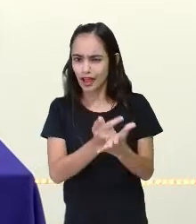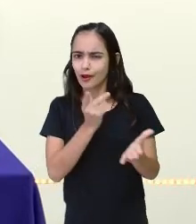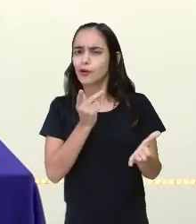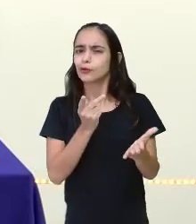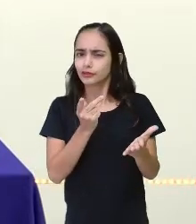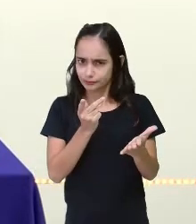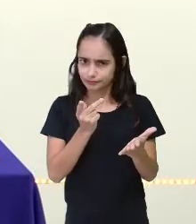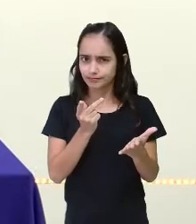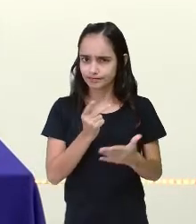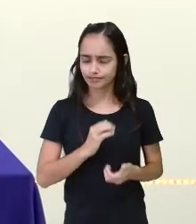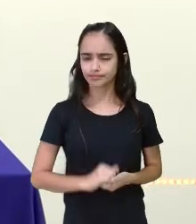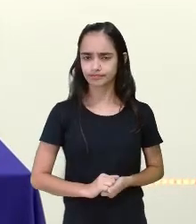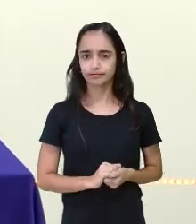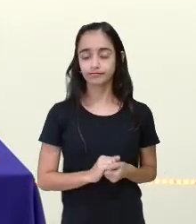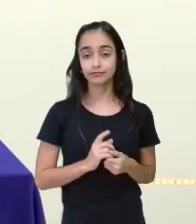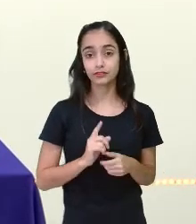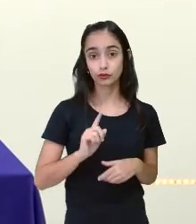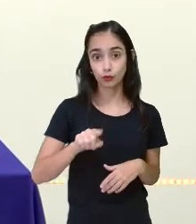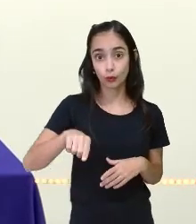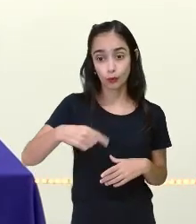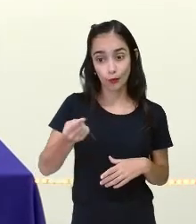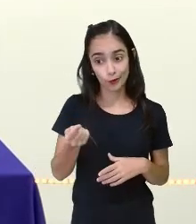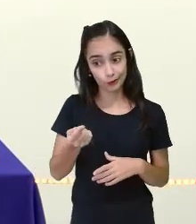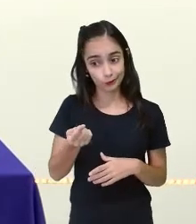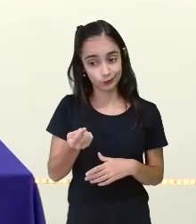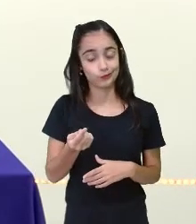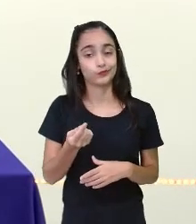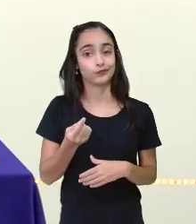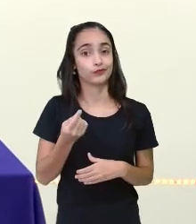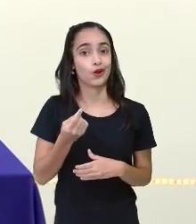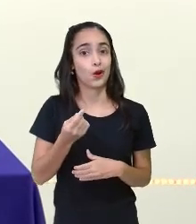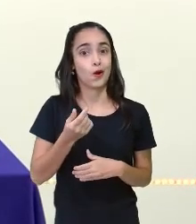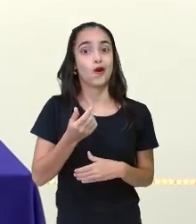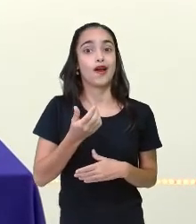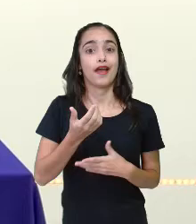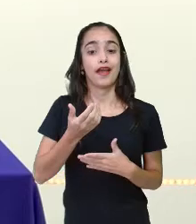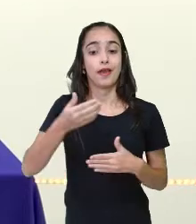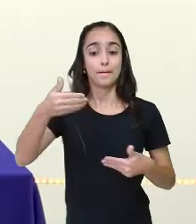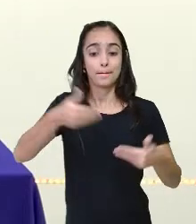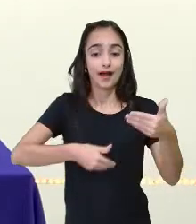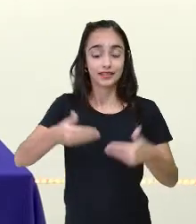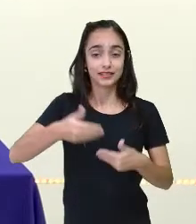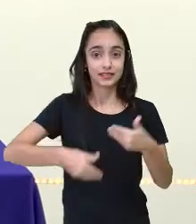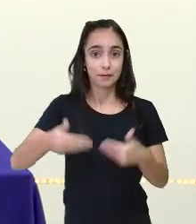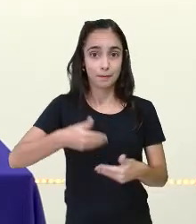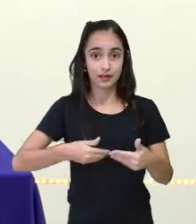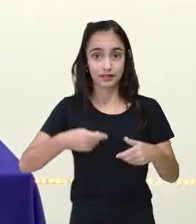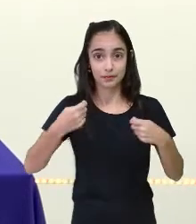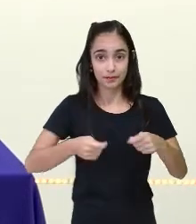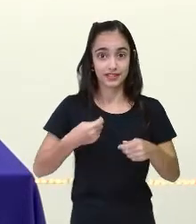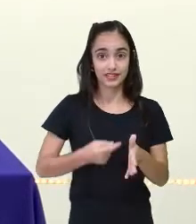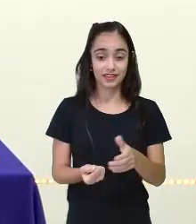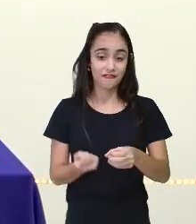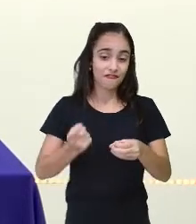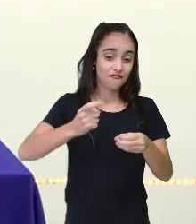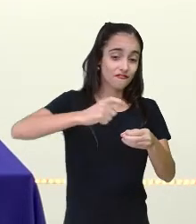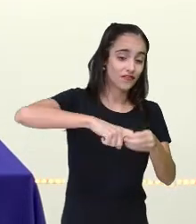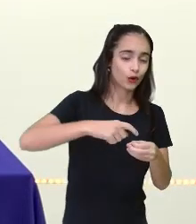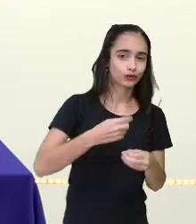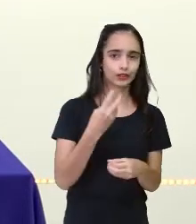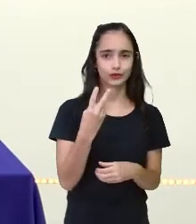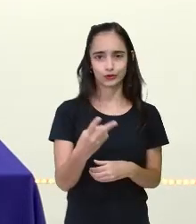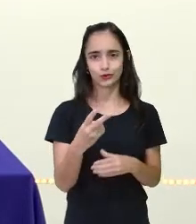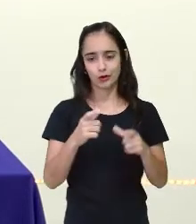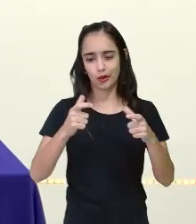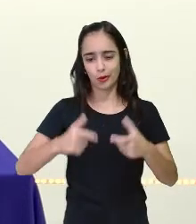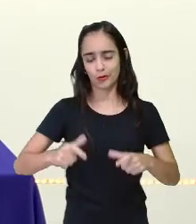vai acontecer? Aquele segundo jogador que chegou na casa do primeiro jogador vai ter que retornar 2 casas. É